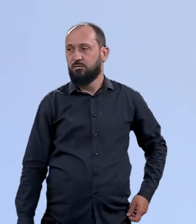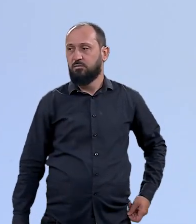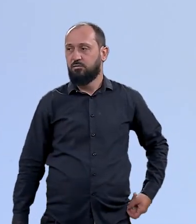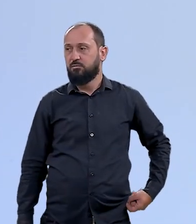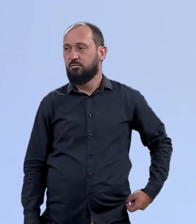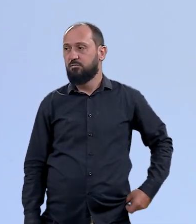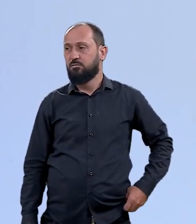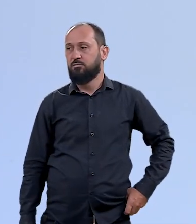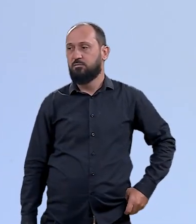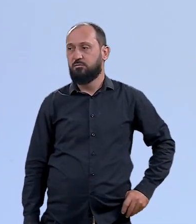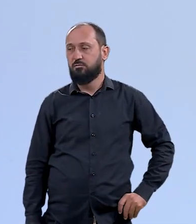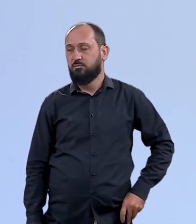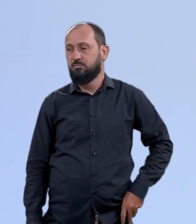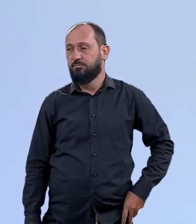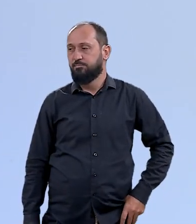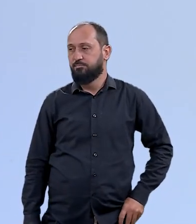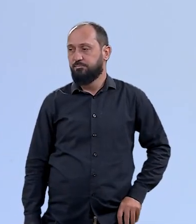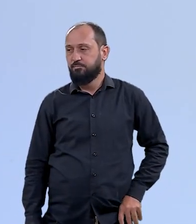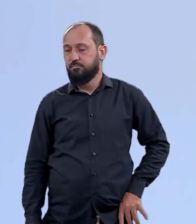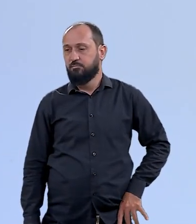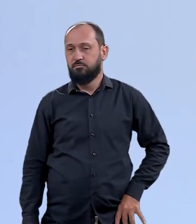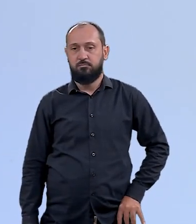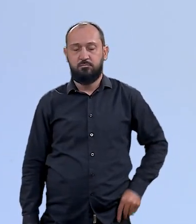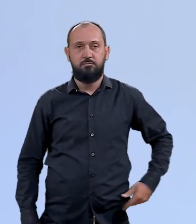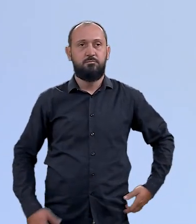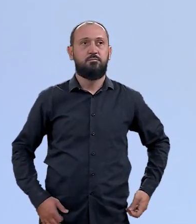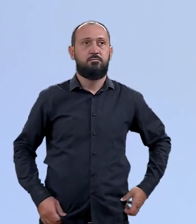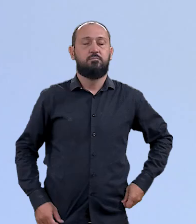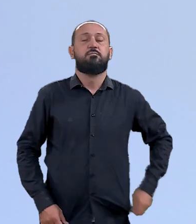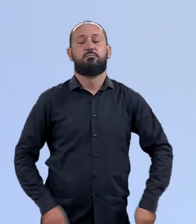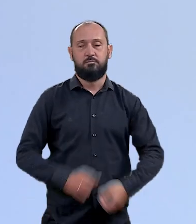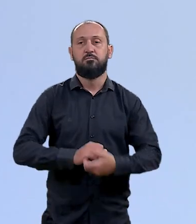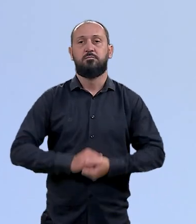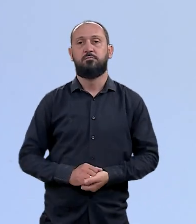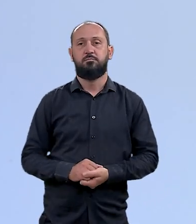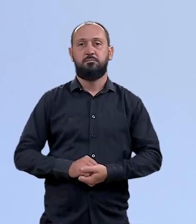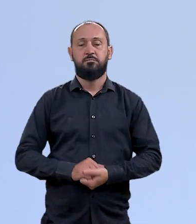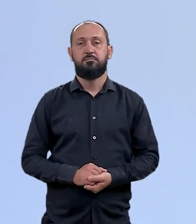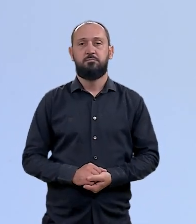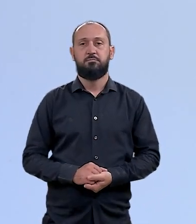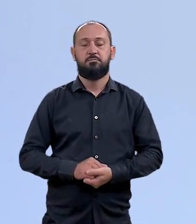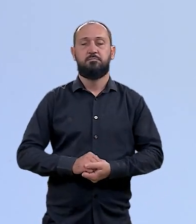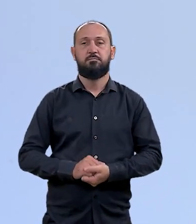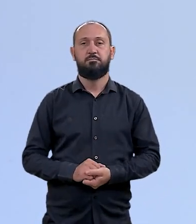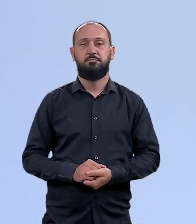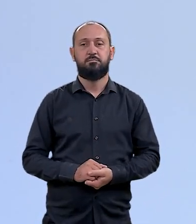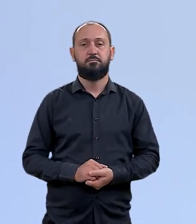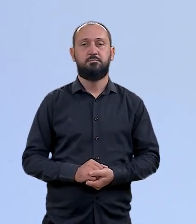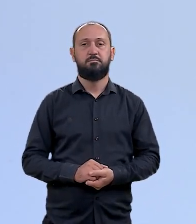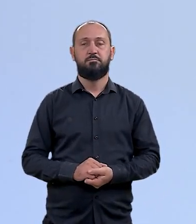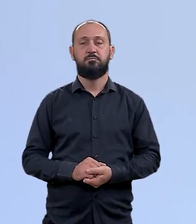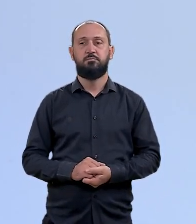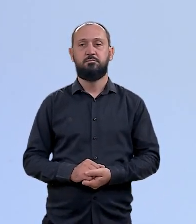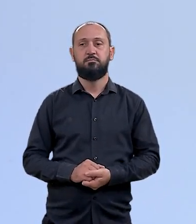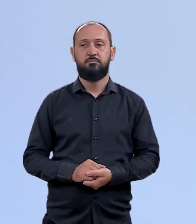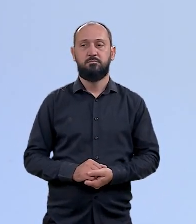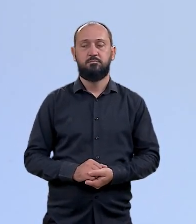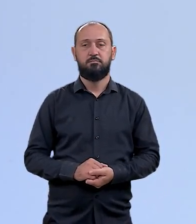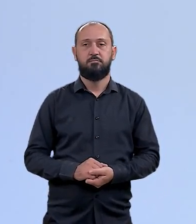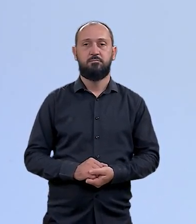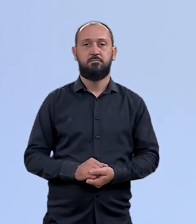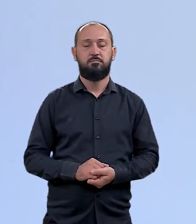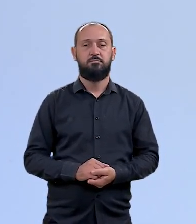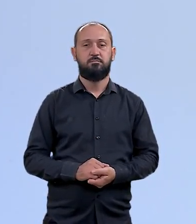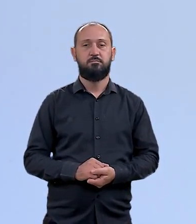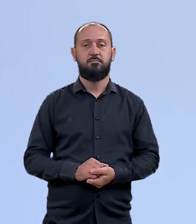responde pessoalmente, com seu patrimônio pessoal, acerca dessa multa. Mas existem várias outras formas de irregularidades. Existem os